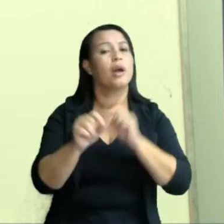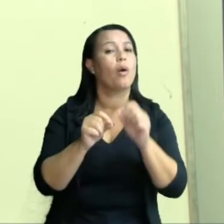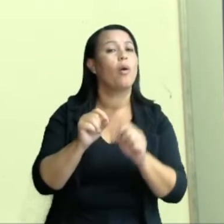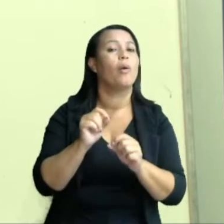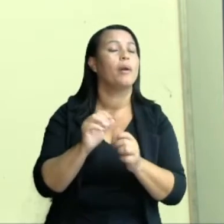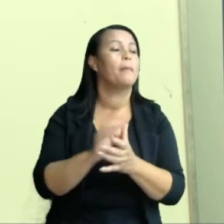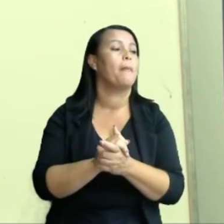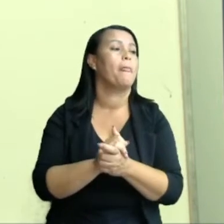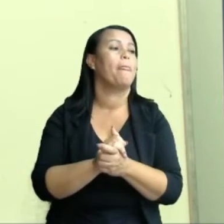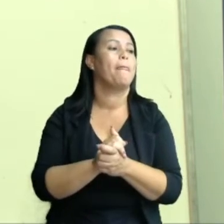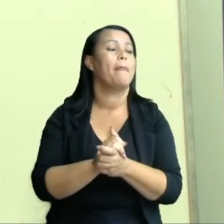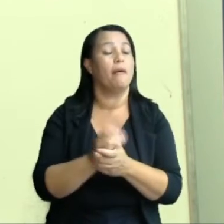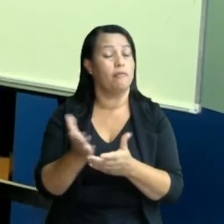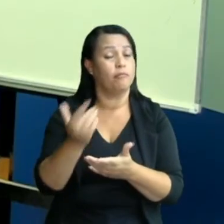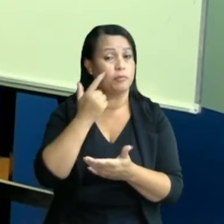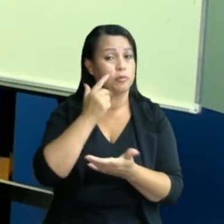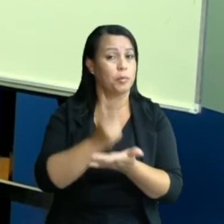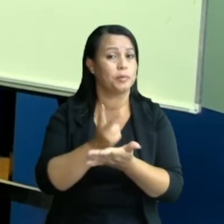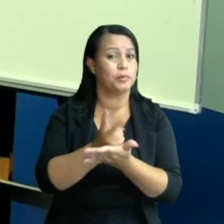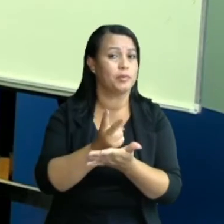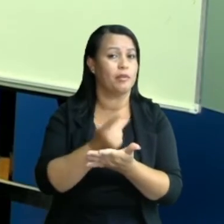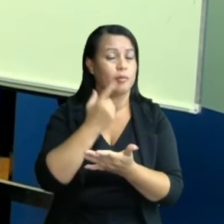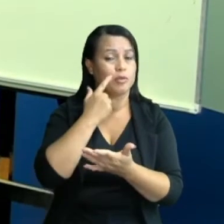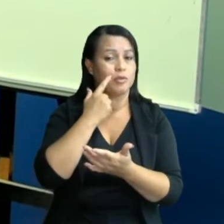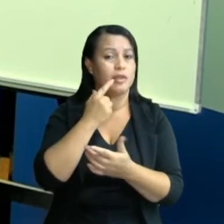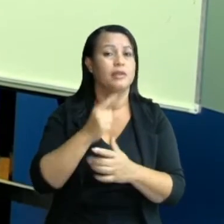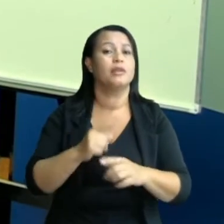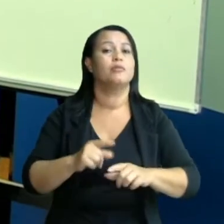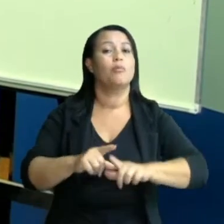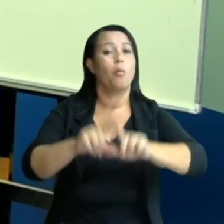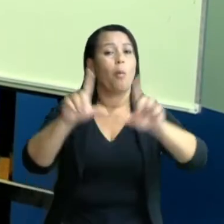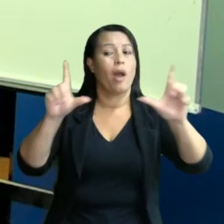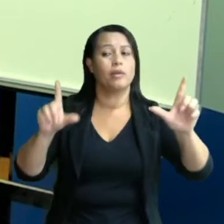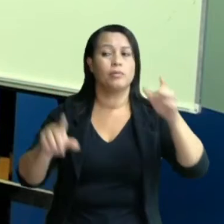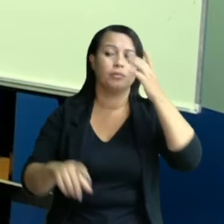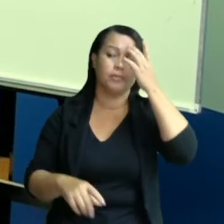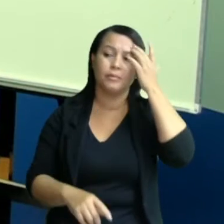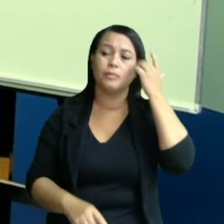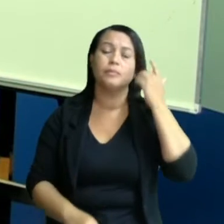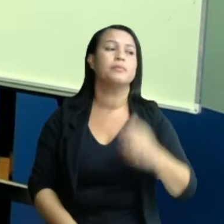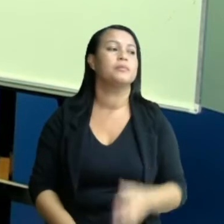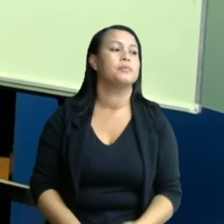Então, vamos lá, vamos continuar, vamos para o 4.